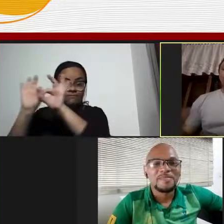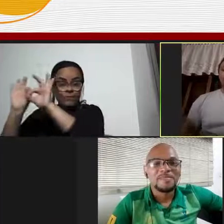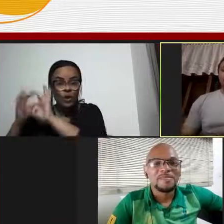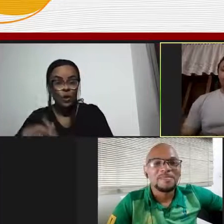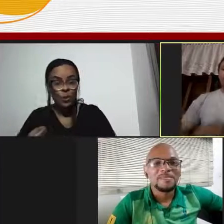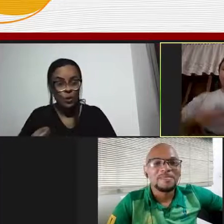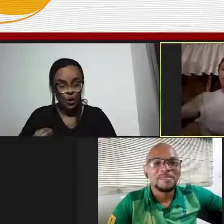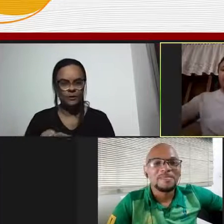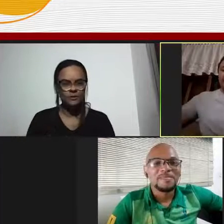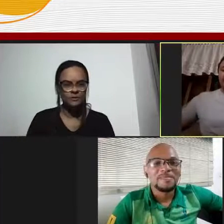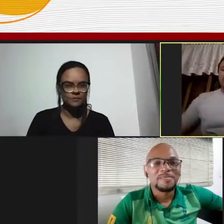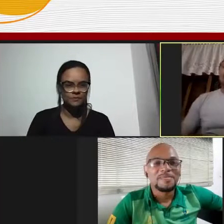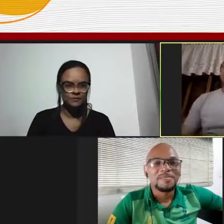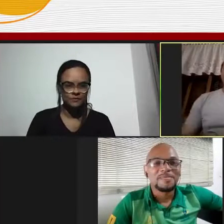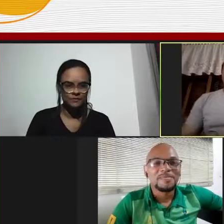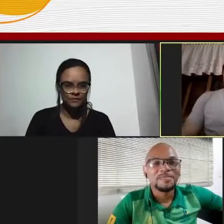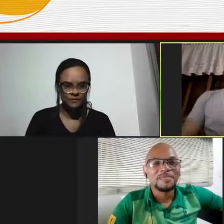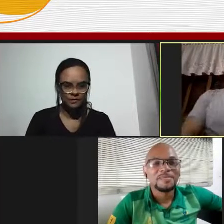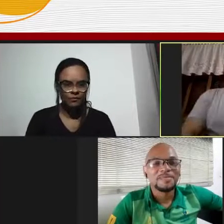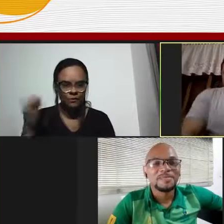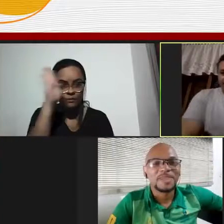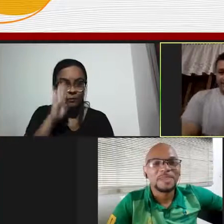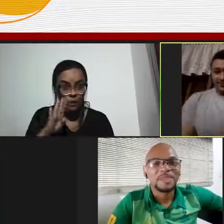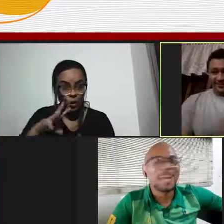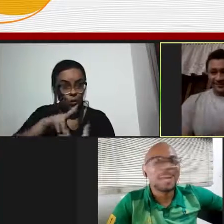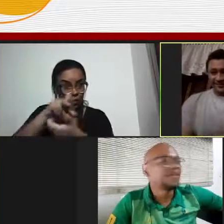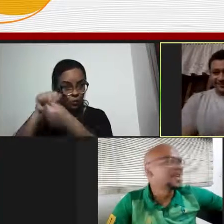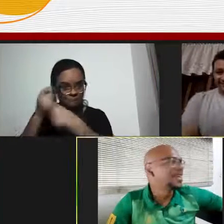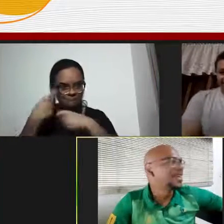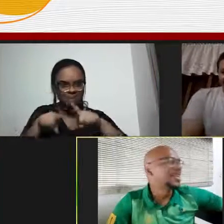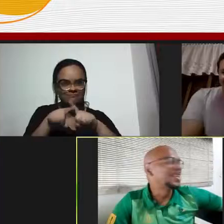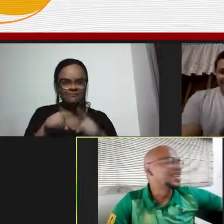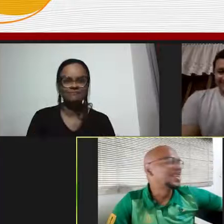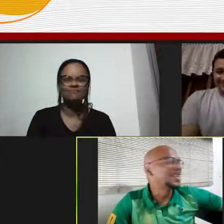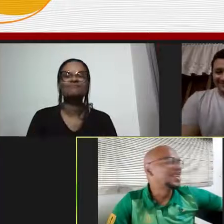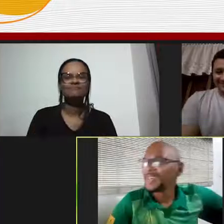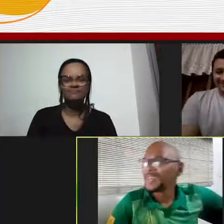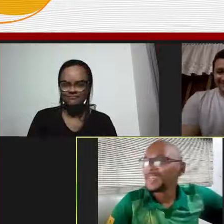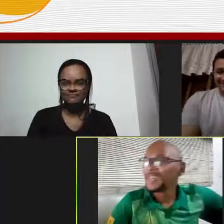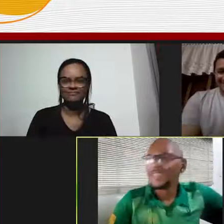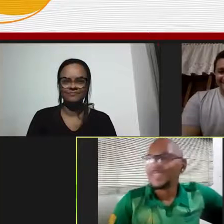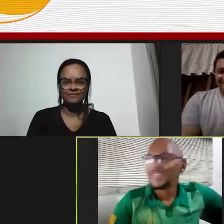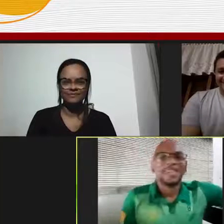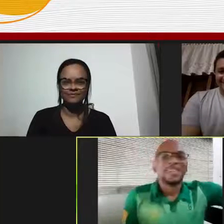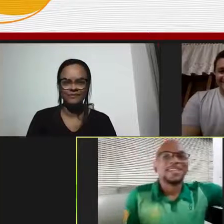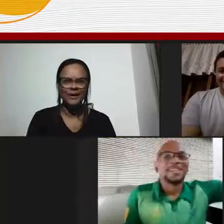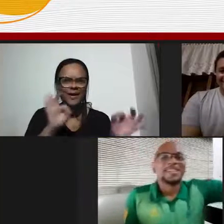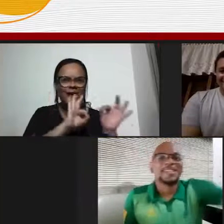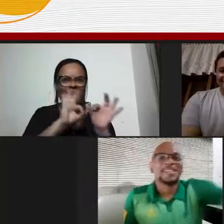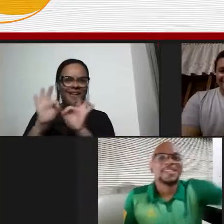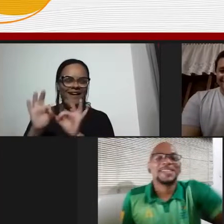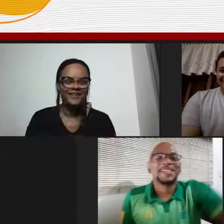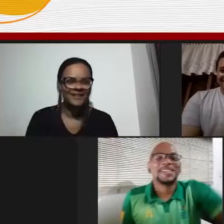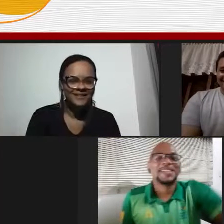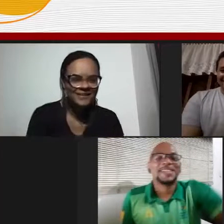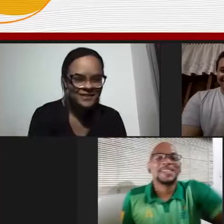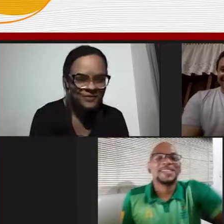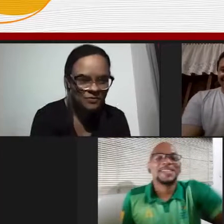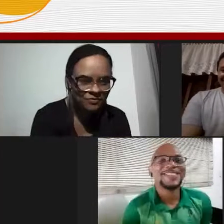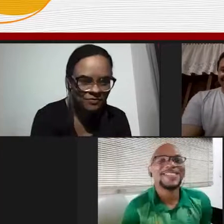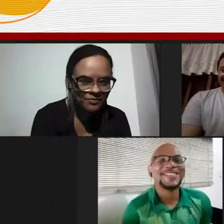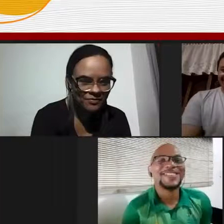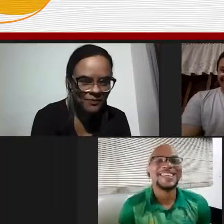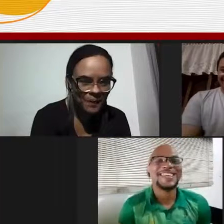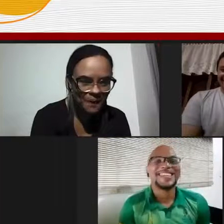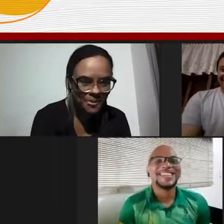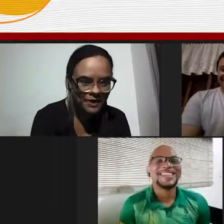Tubarão Paralímpico para o Brasil e o mundo. Maravilha! Que delícia terminar sabendo que logo, logo vai vir um